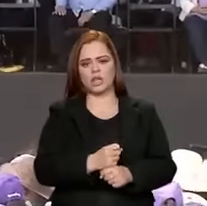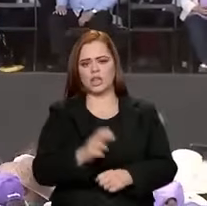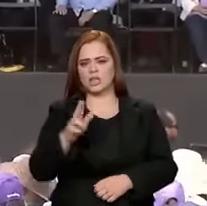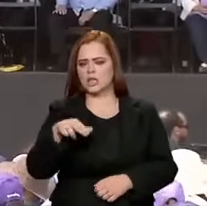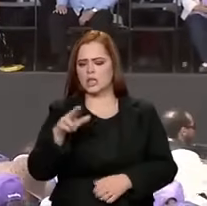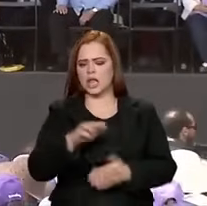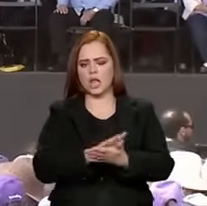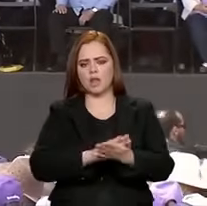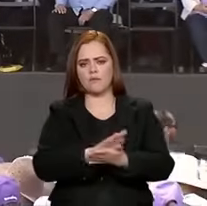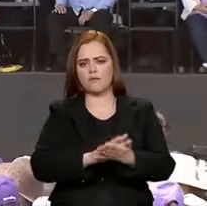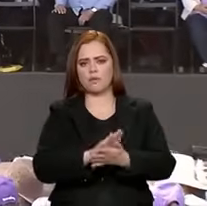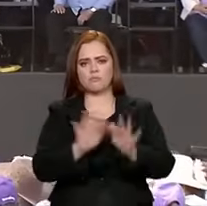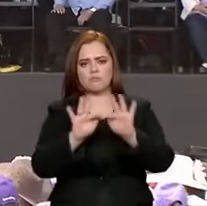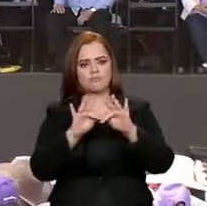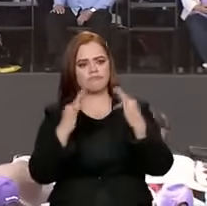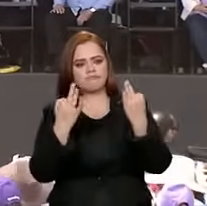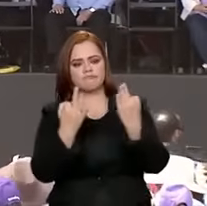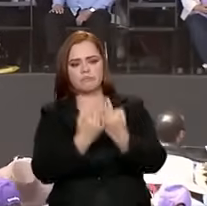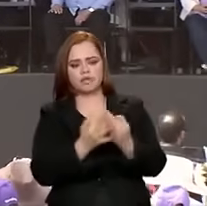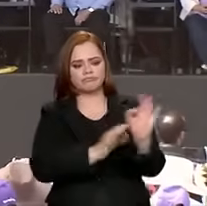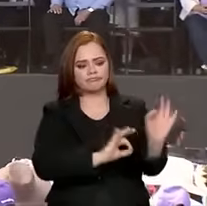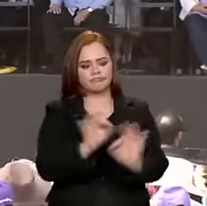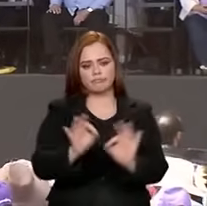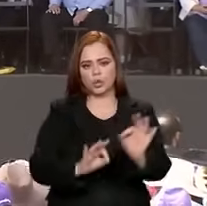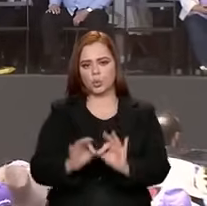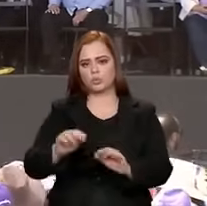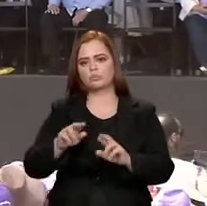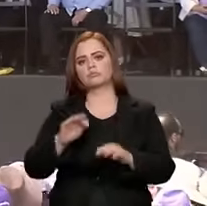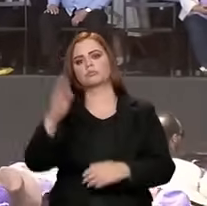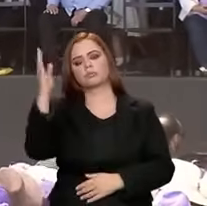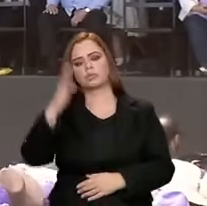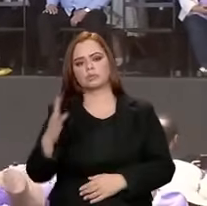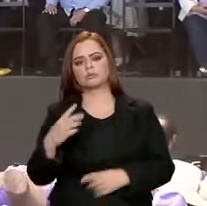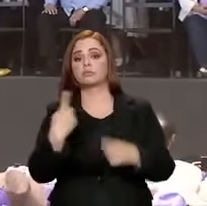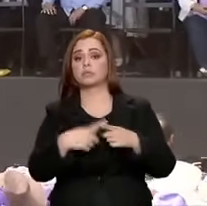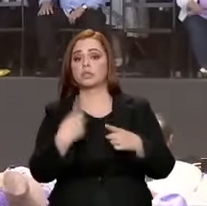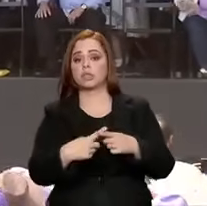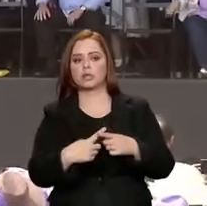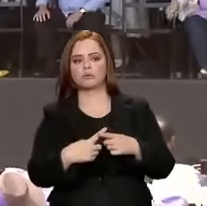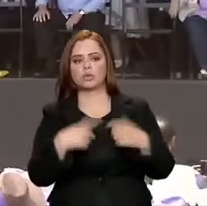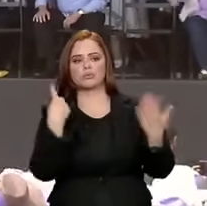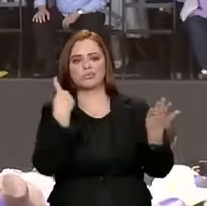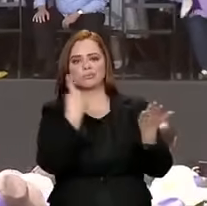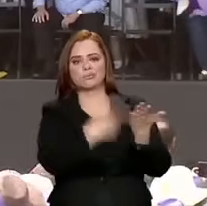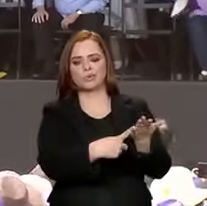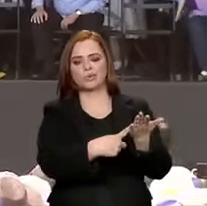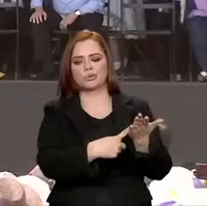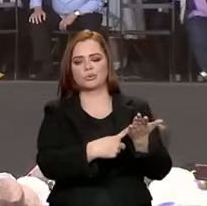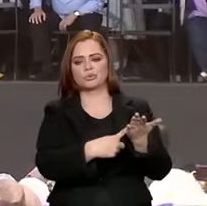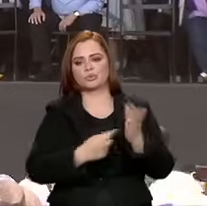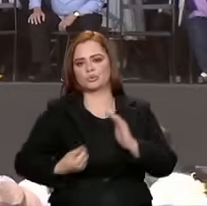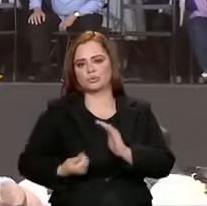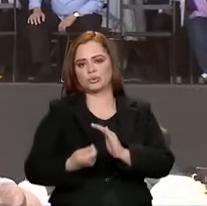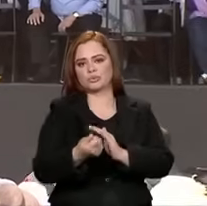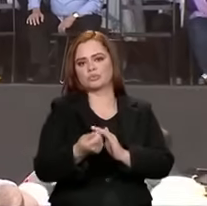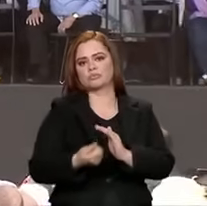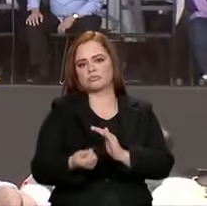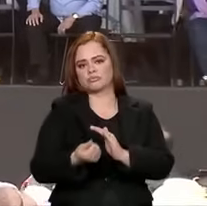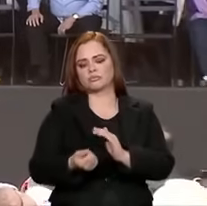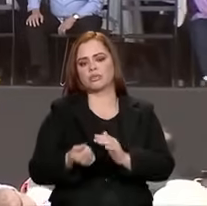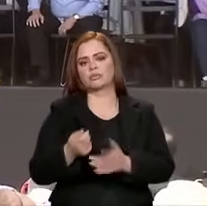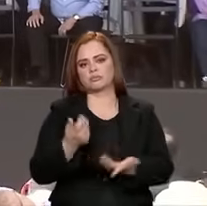Brasil porque por um acordo do Tribunal de Contas trancar o programa de reforma agrária